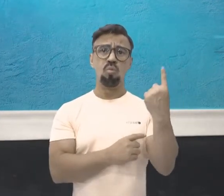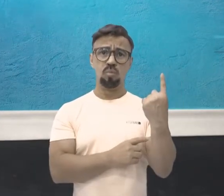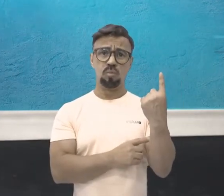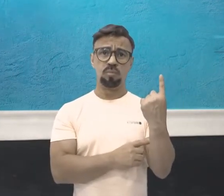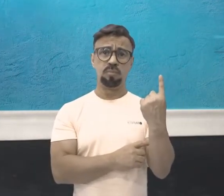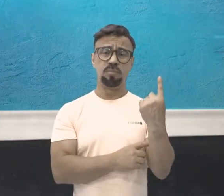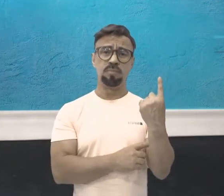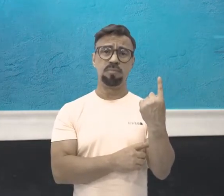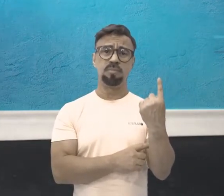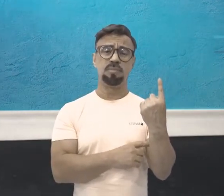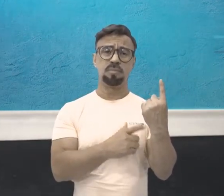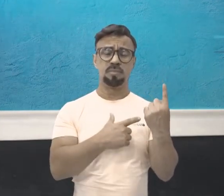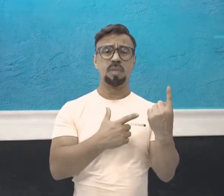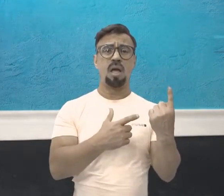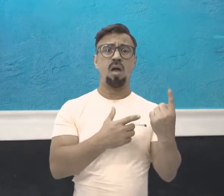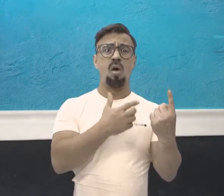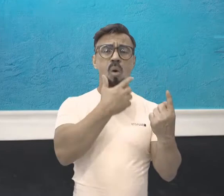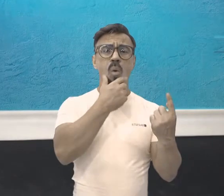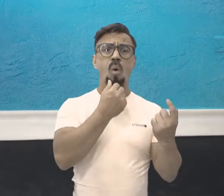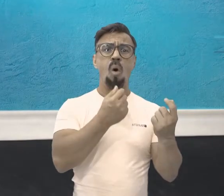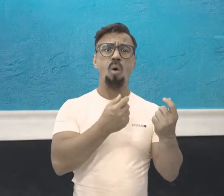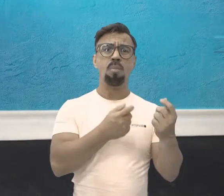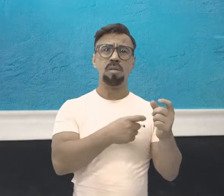o caboclo de lança.